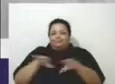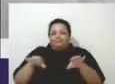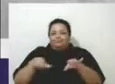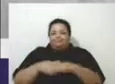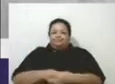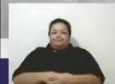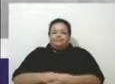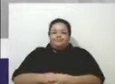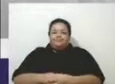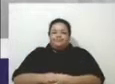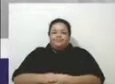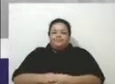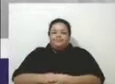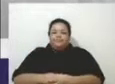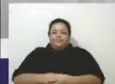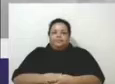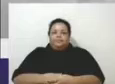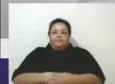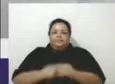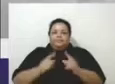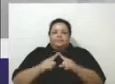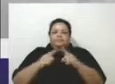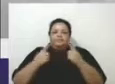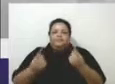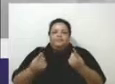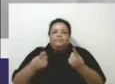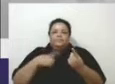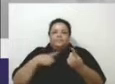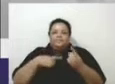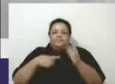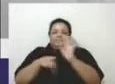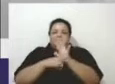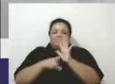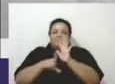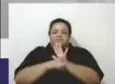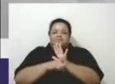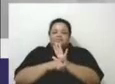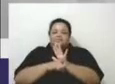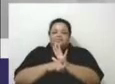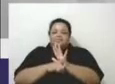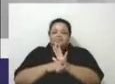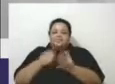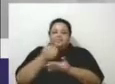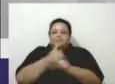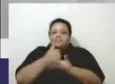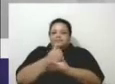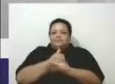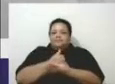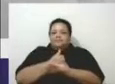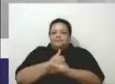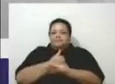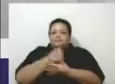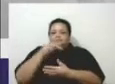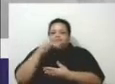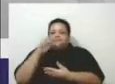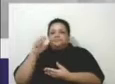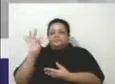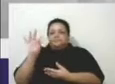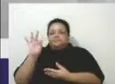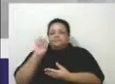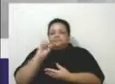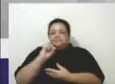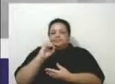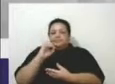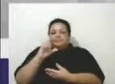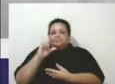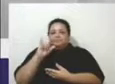Vaso aí a gente tem um projeto super legal que é a farmácia PED solidária Ela depende de doação de medicamentos só